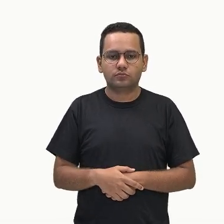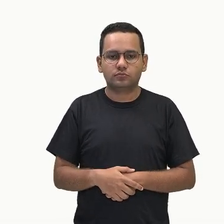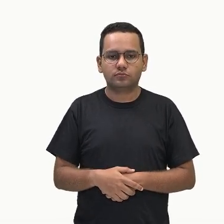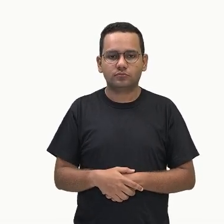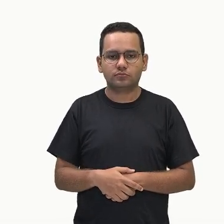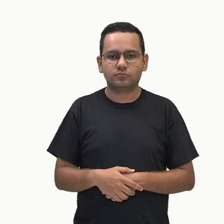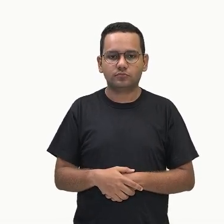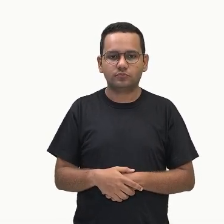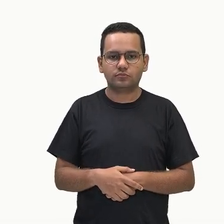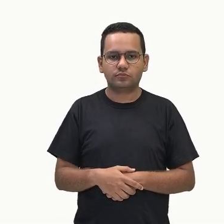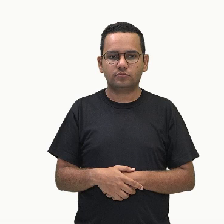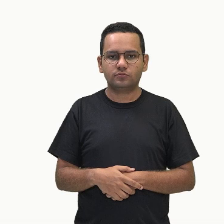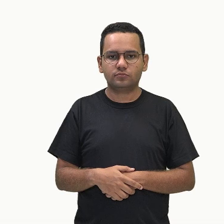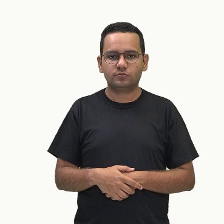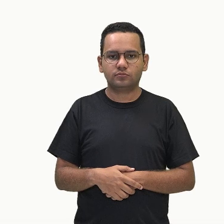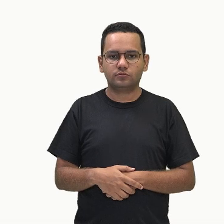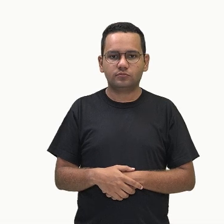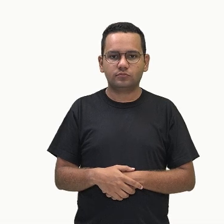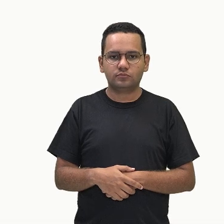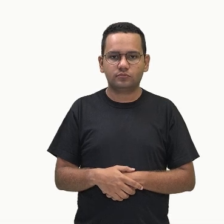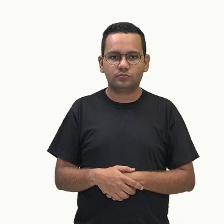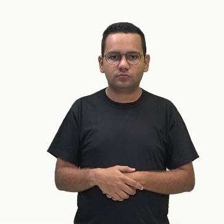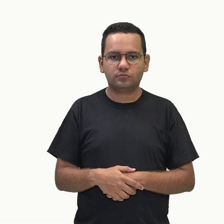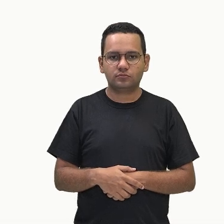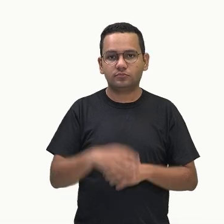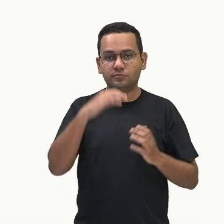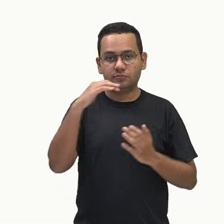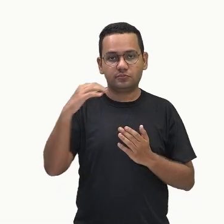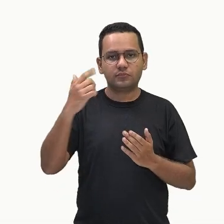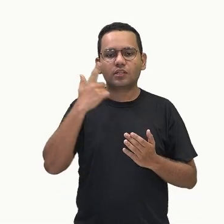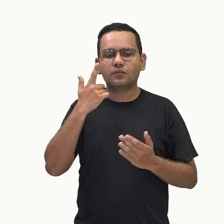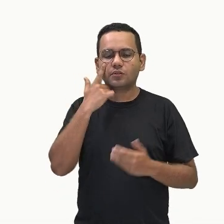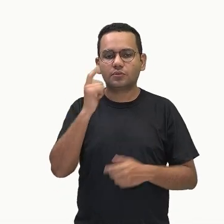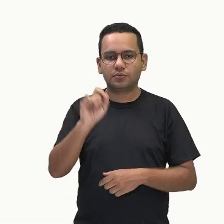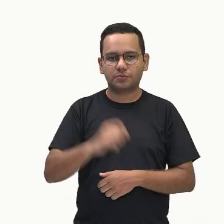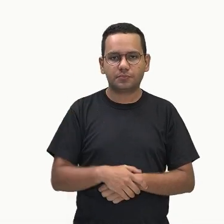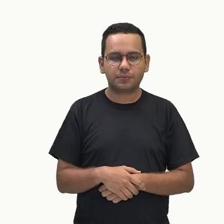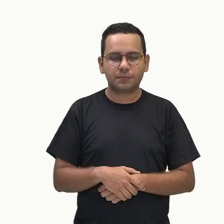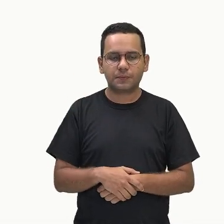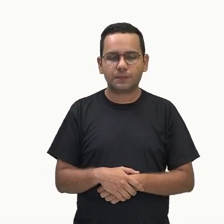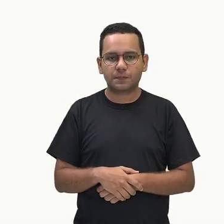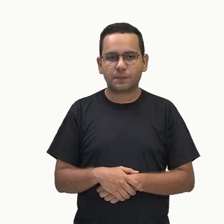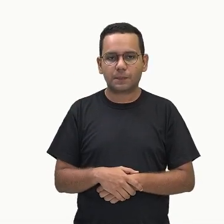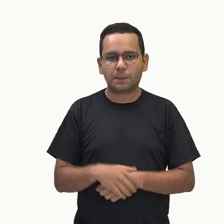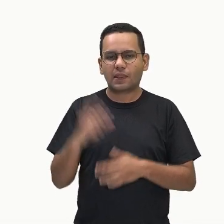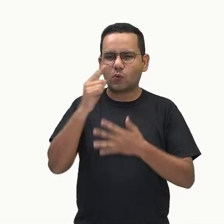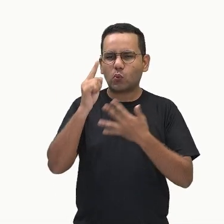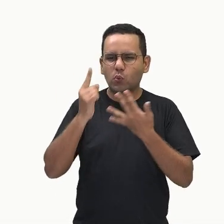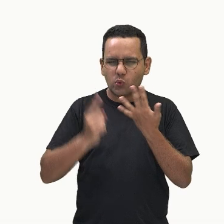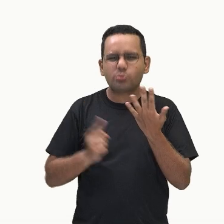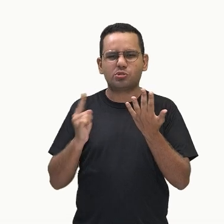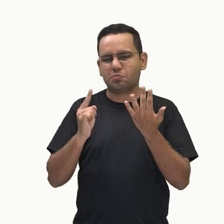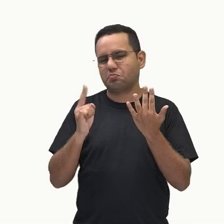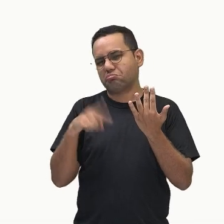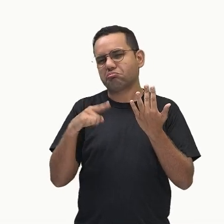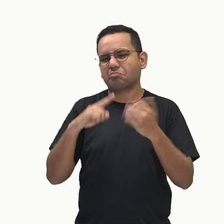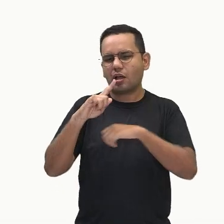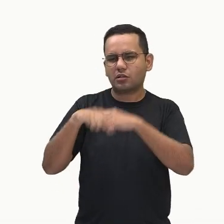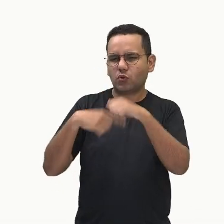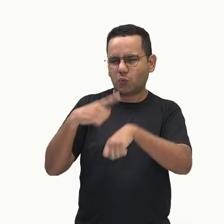a formulação dos modelos atômicos. Os modelos atômicos